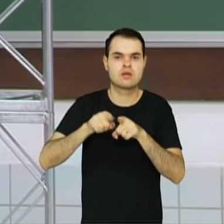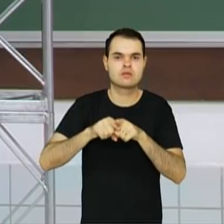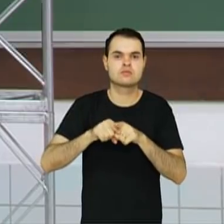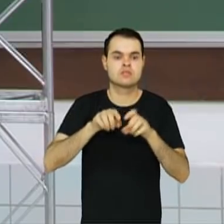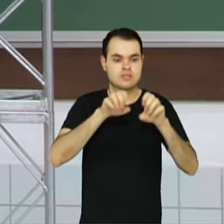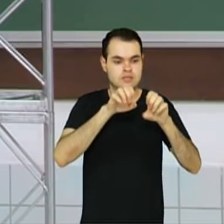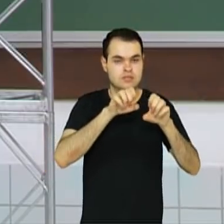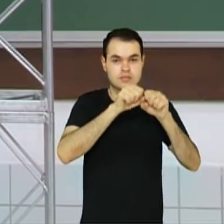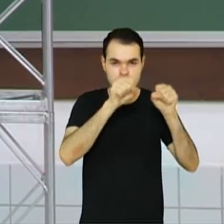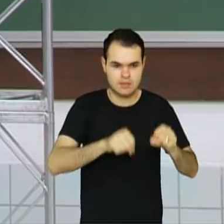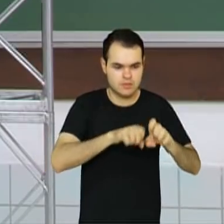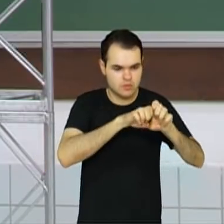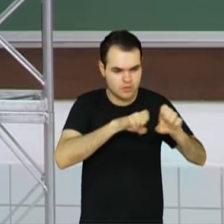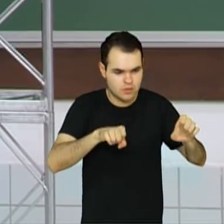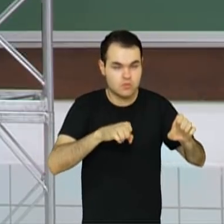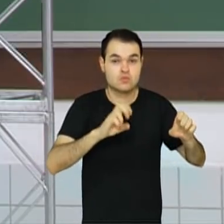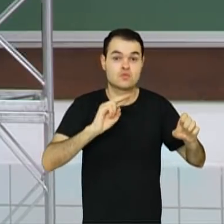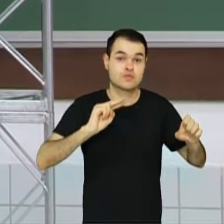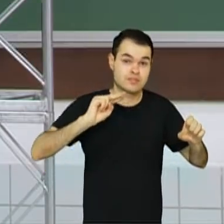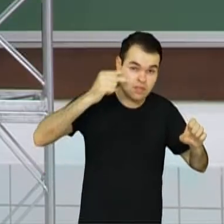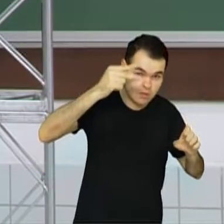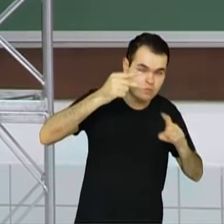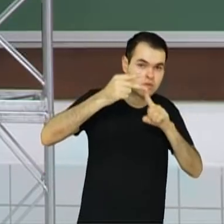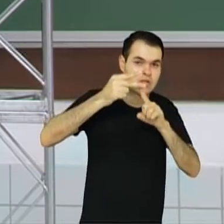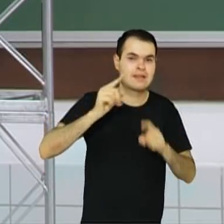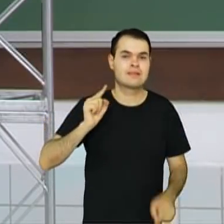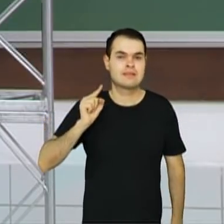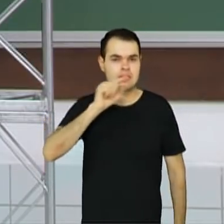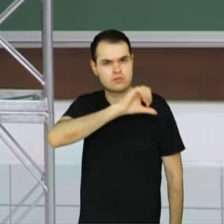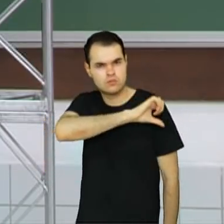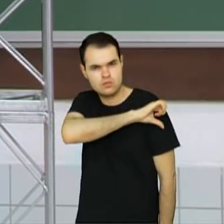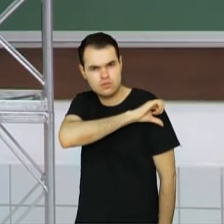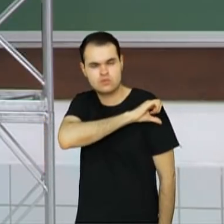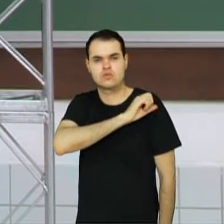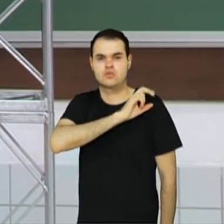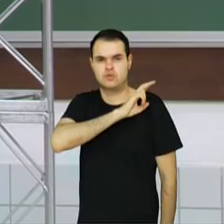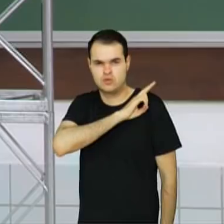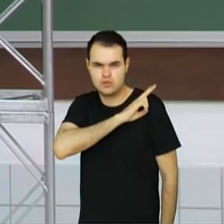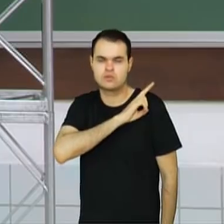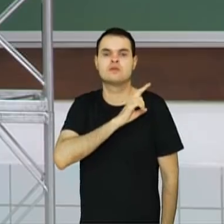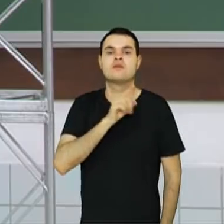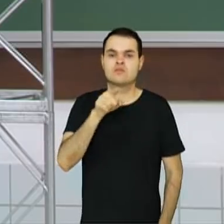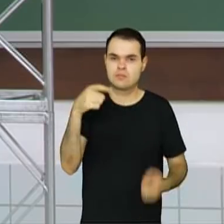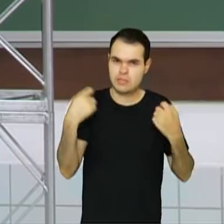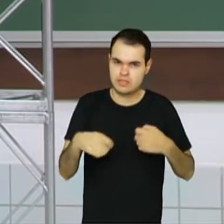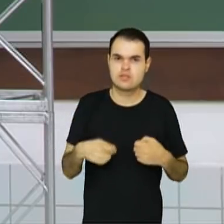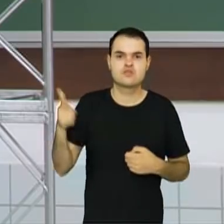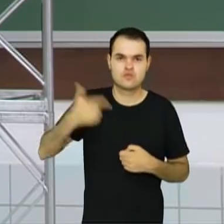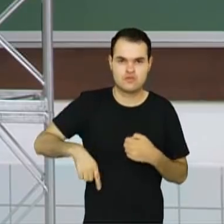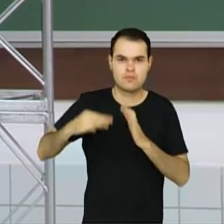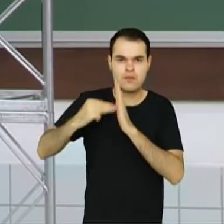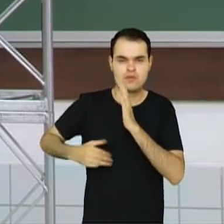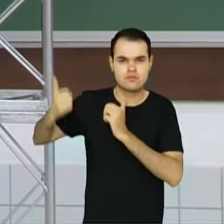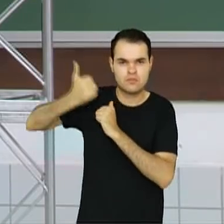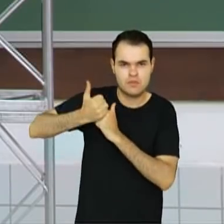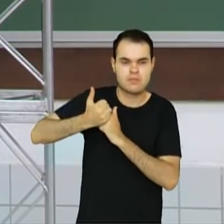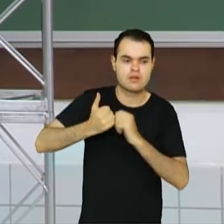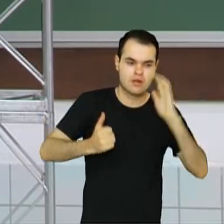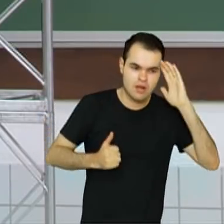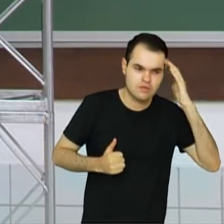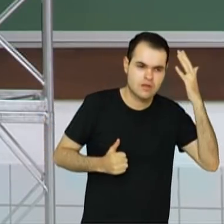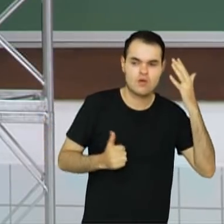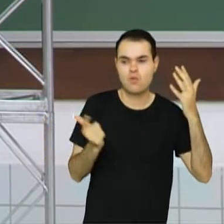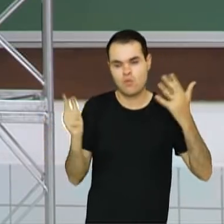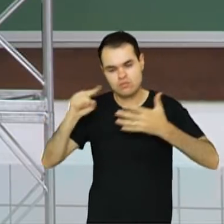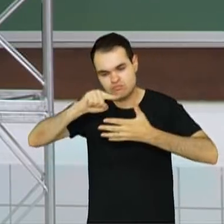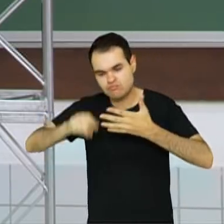sistema de equações do segundo grau, lá no nono ano, lá no ensino médio, você precisa de novo do método de substituição. Os outros métodos não